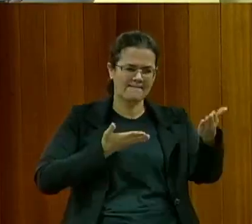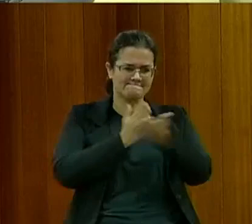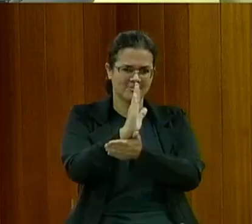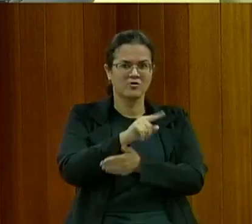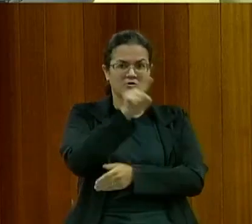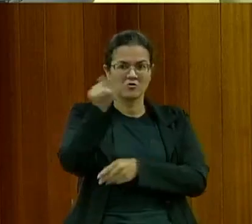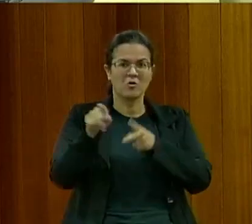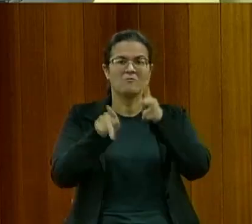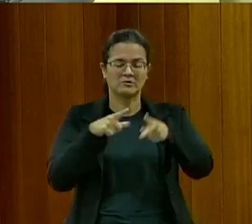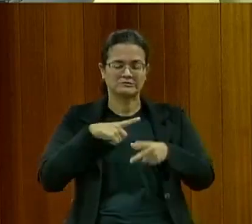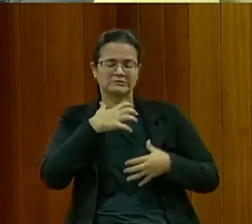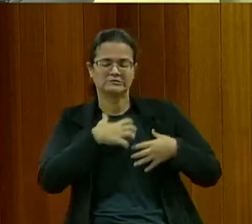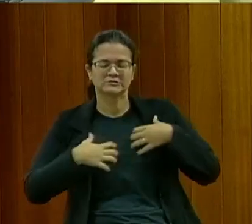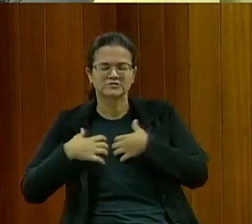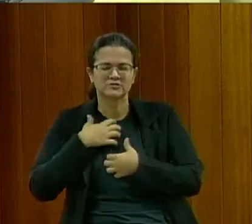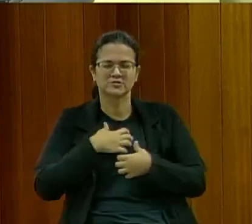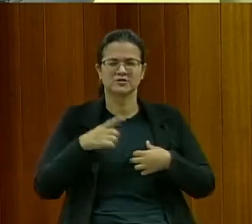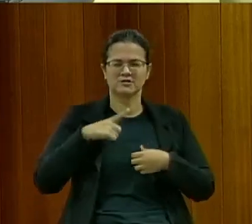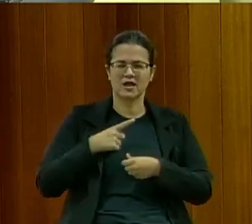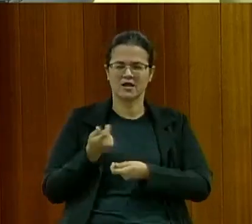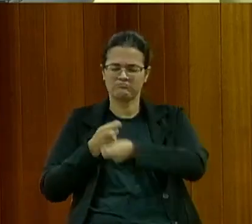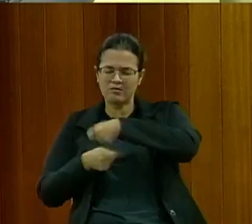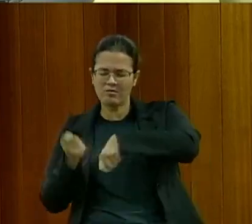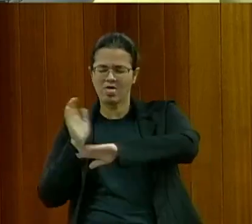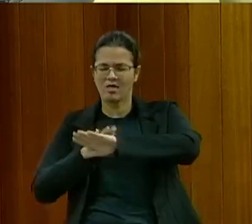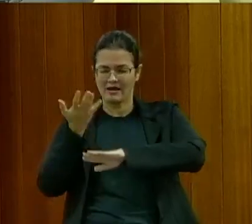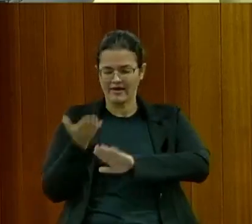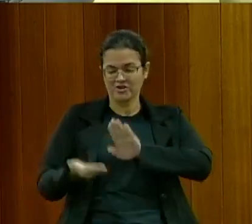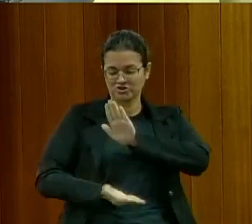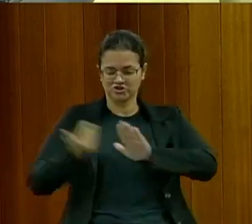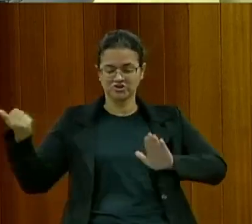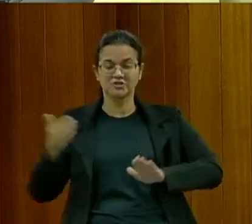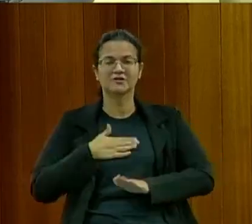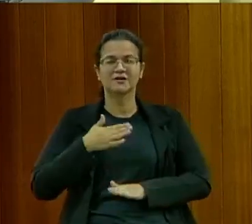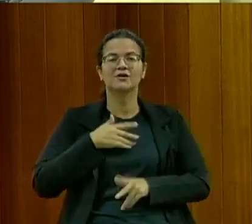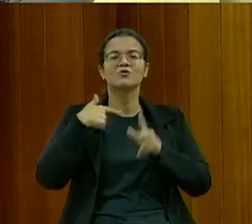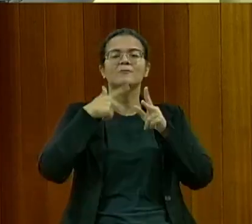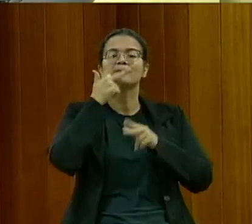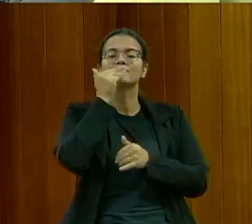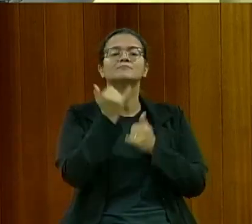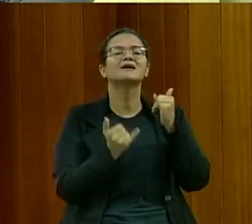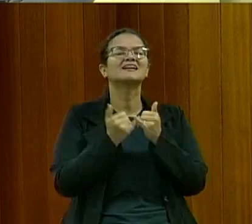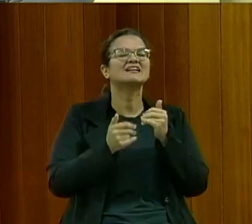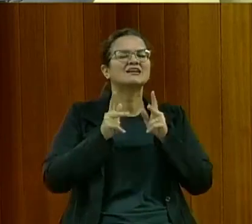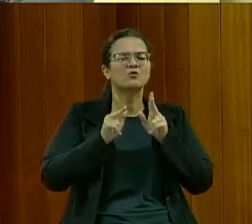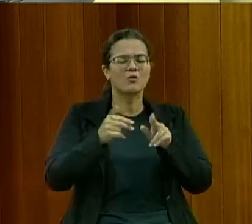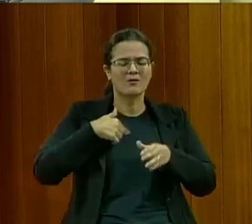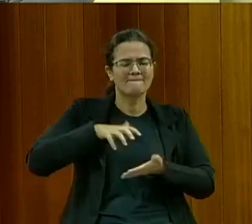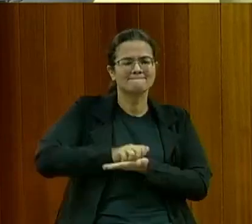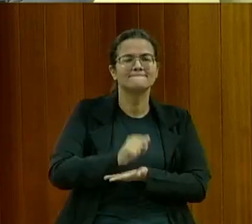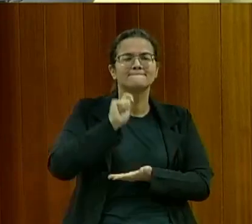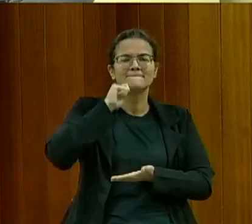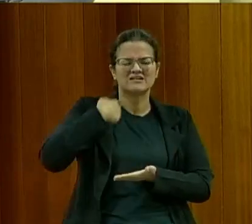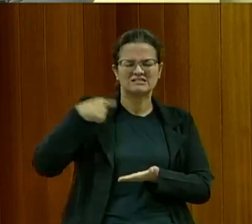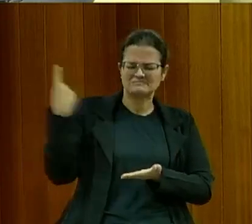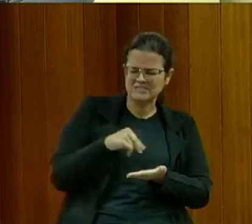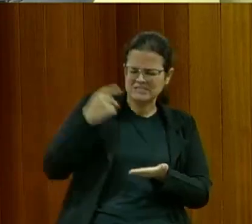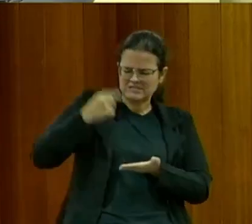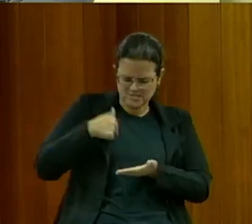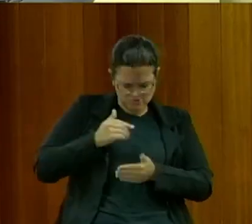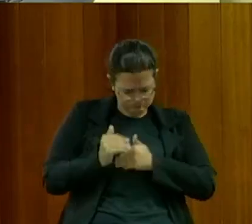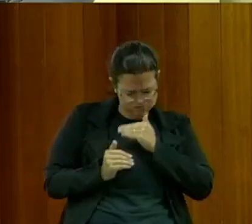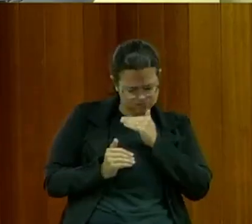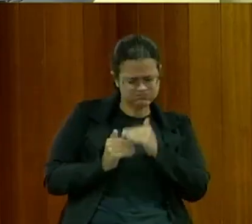que é articulação para tentar derrubar, eu sou igual massa de pão, vereador, quanto mais bate, mais eu cresço, é. O dia que eu estiver lá na Assembleia, eu